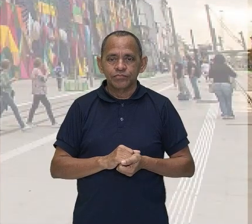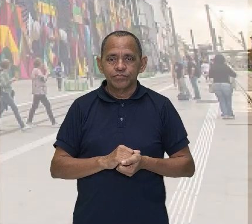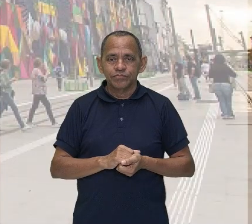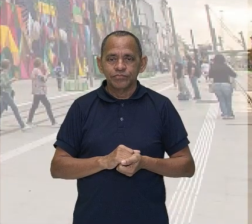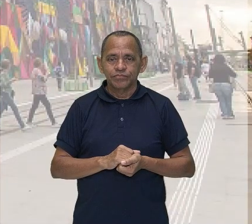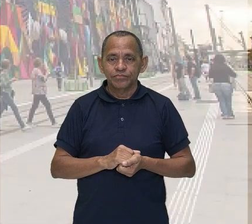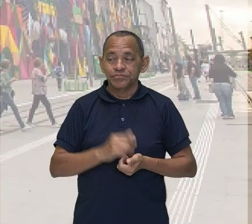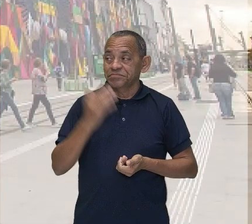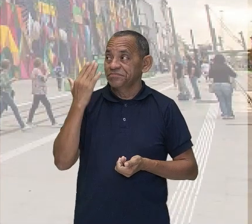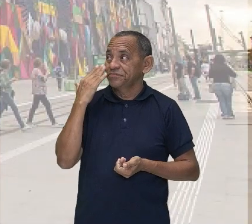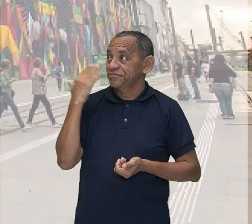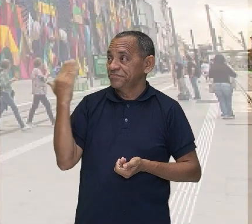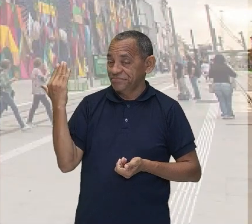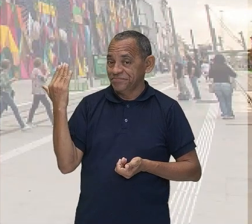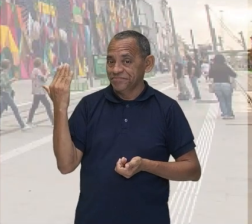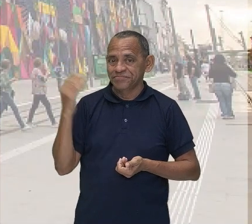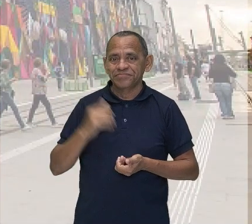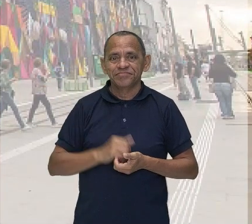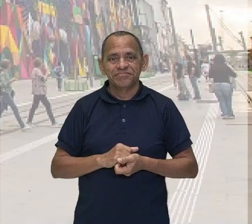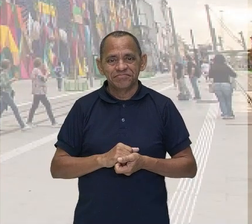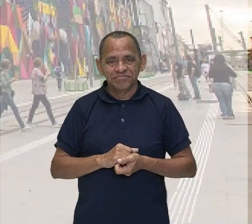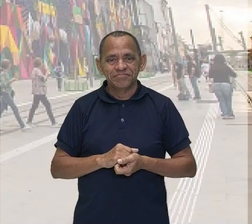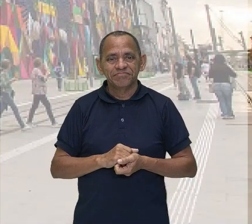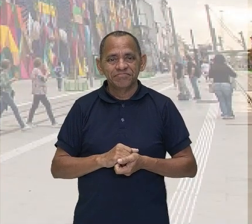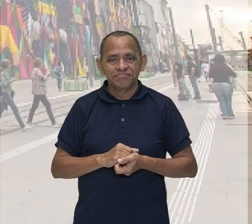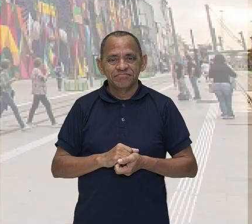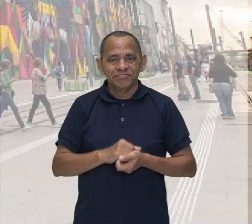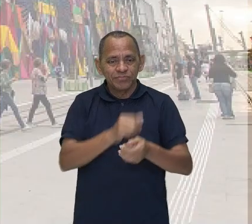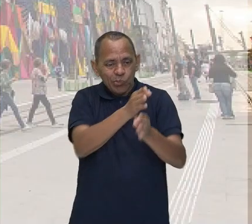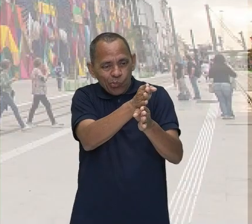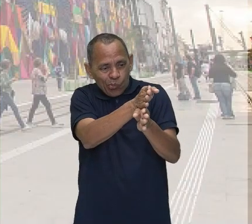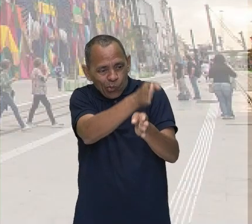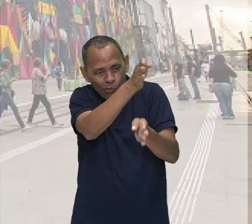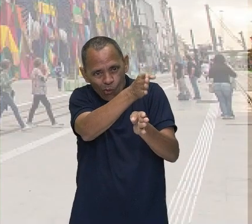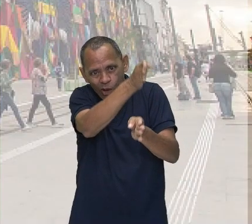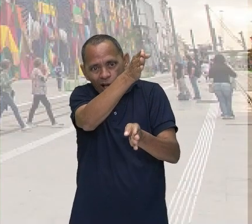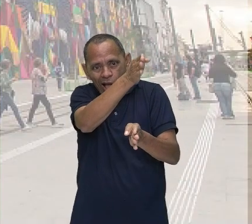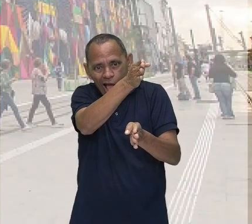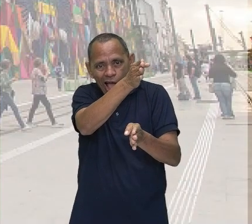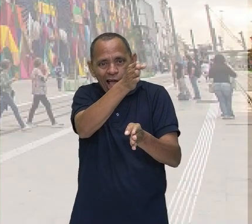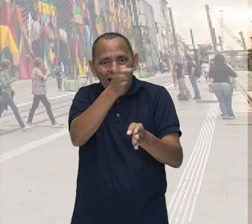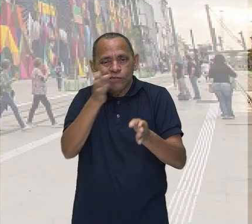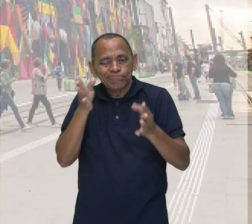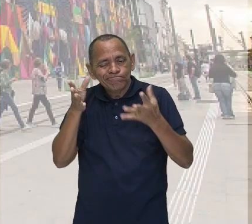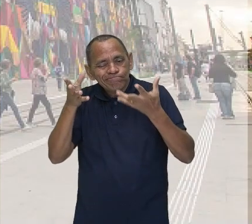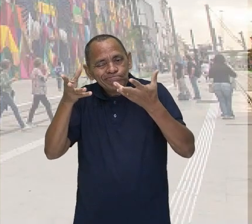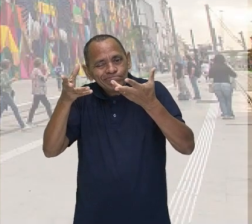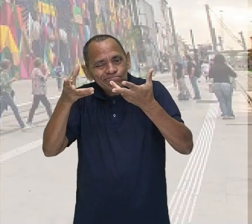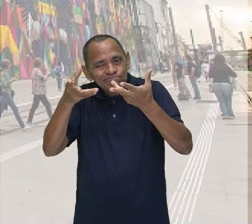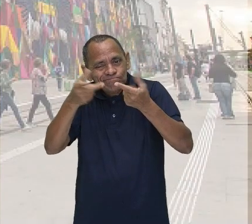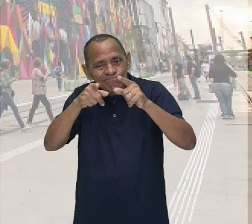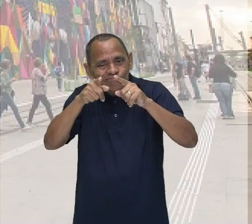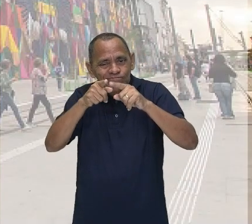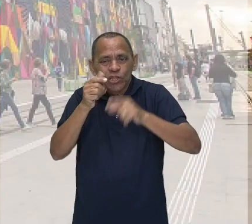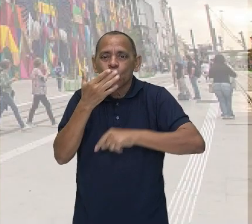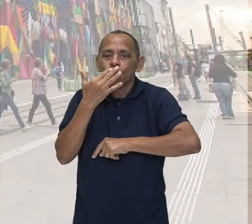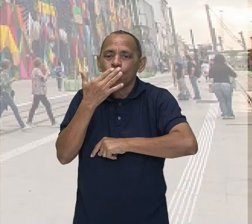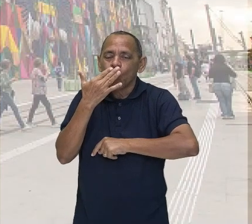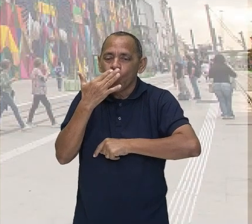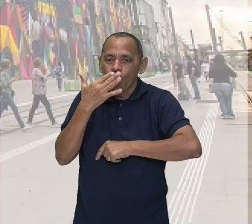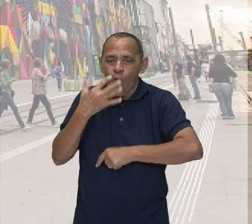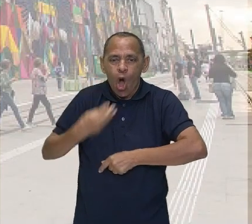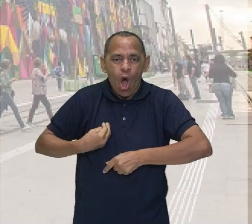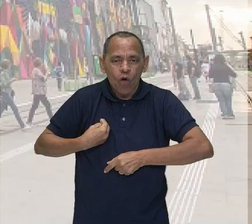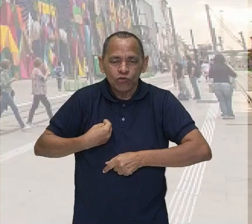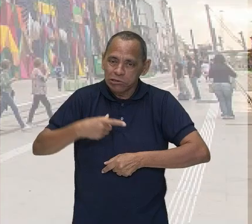Olha só agora que mural lindo, colorido, cheio de vida, certo? Vejam